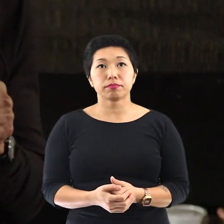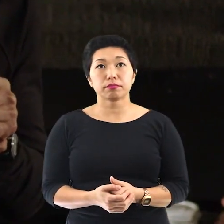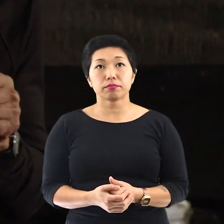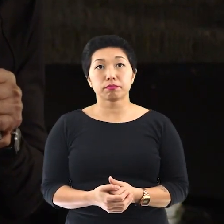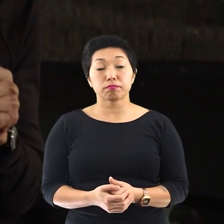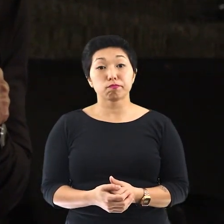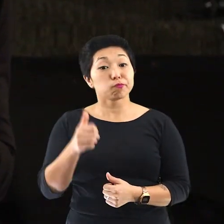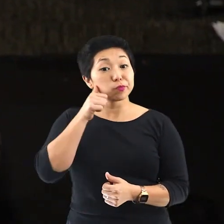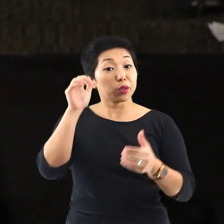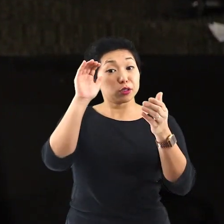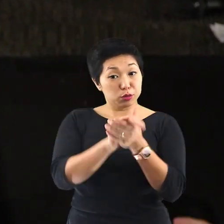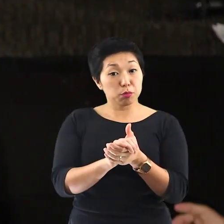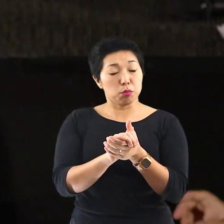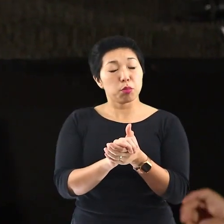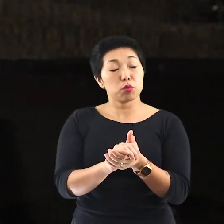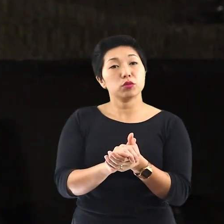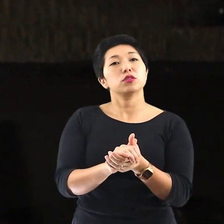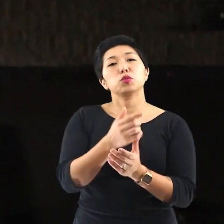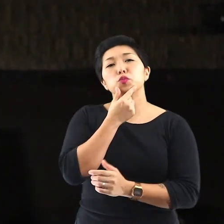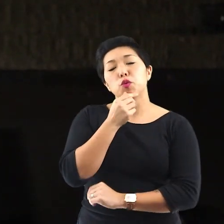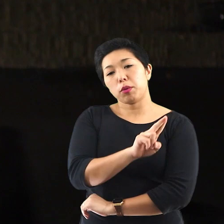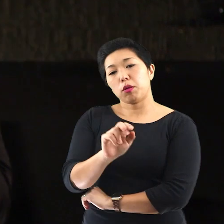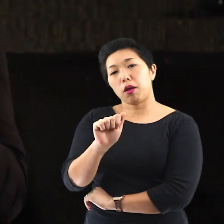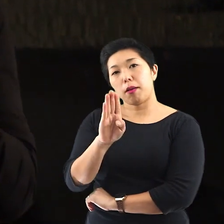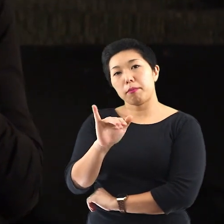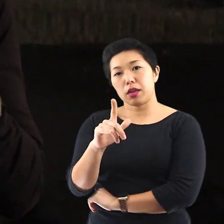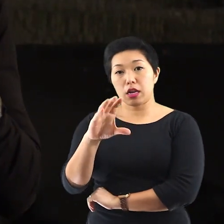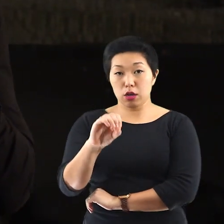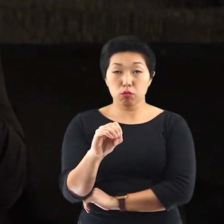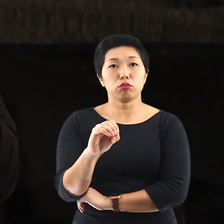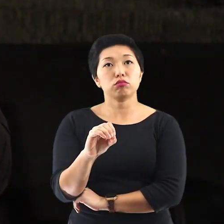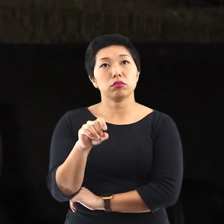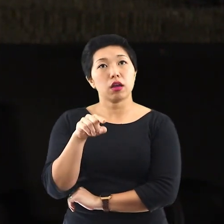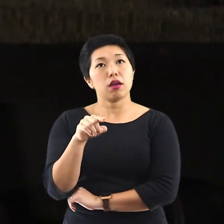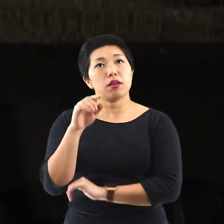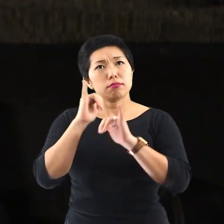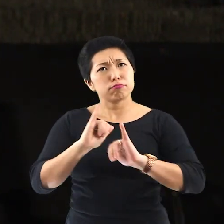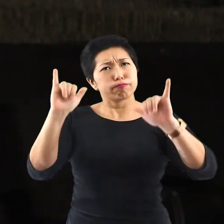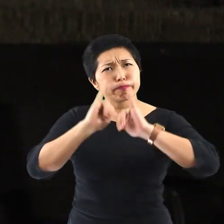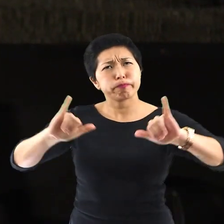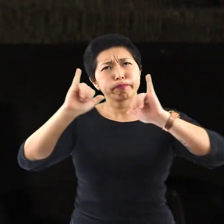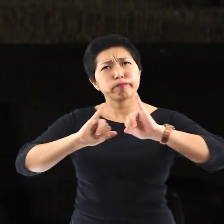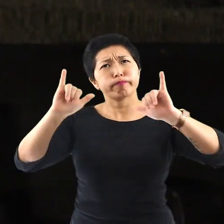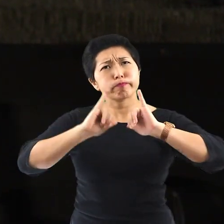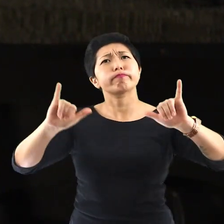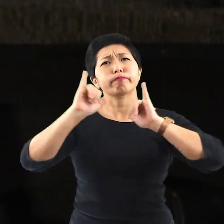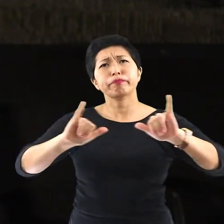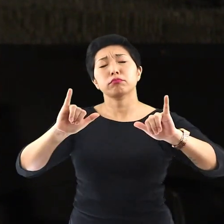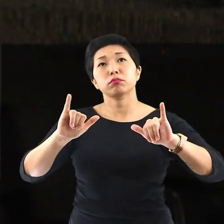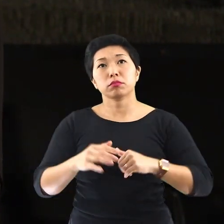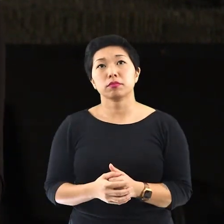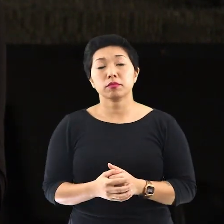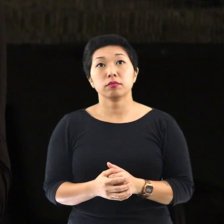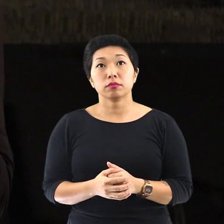A senhora esposa do Abílio Diniz organizou uma manifestação muito grande de